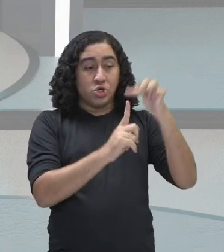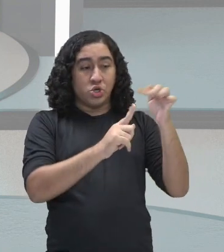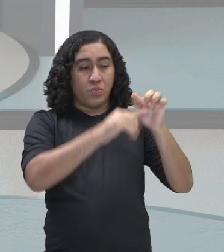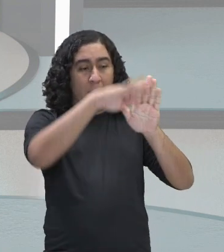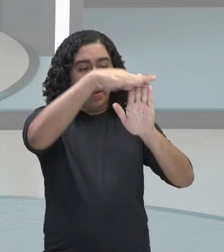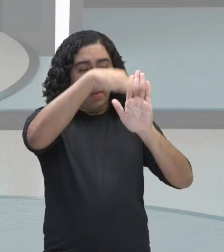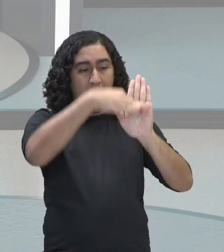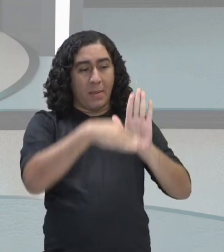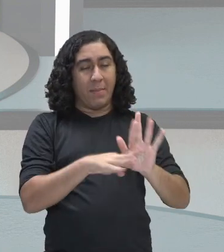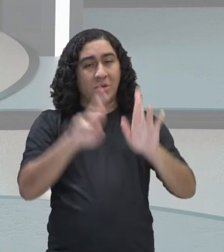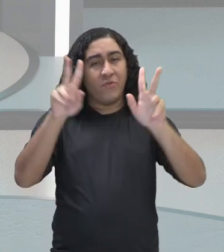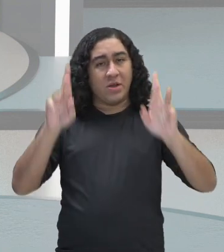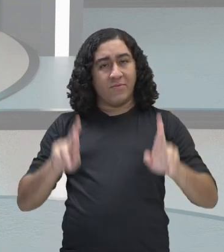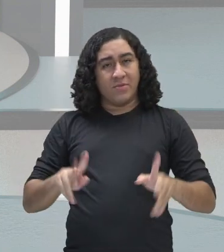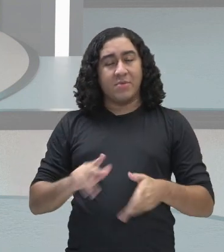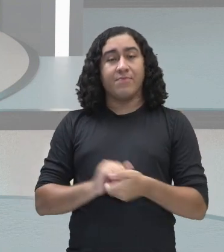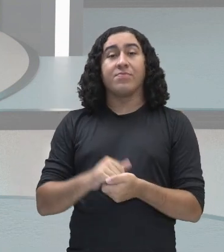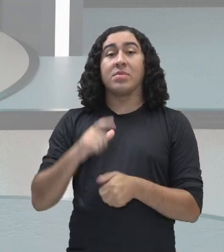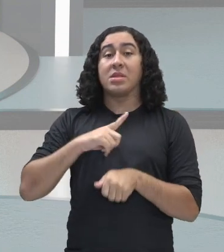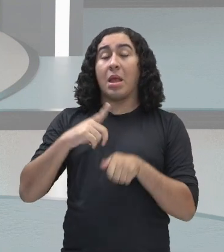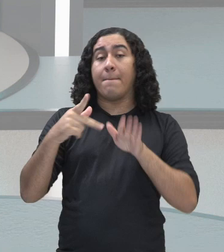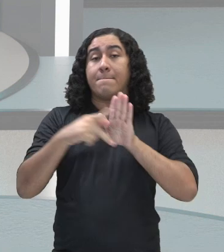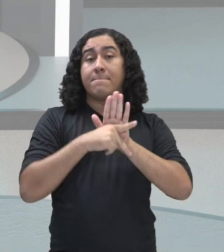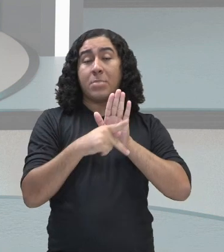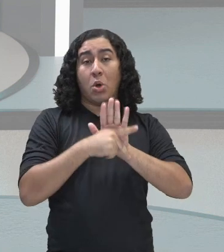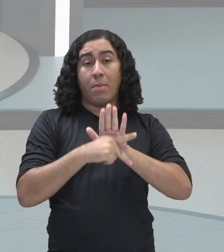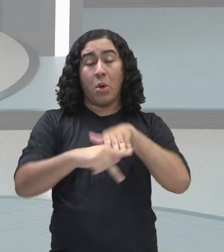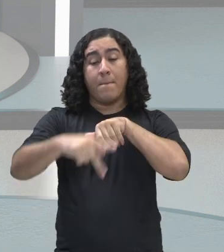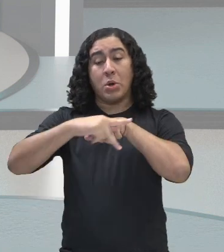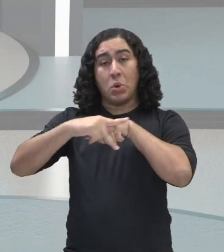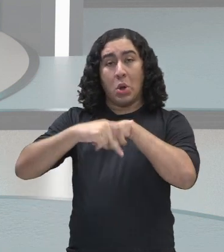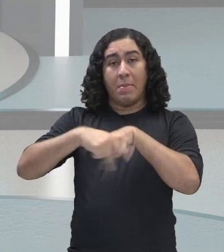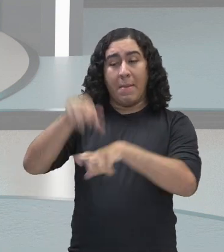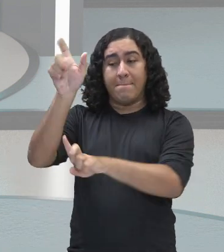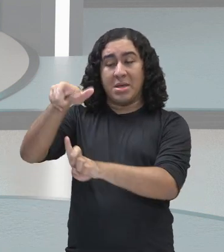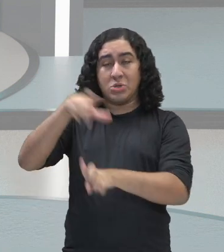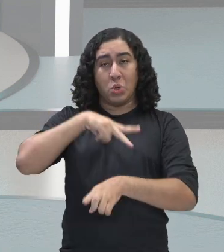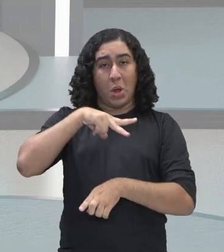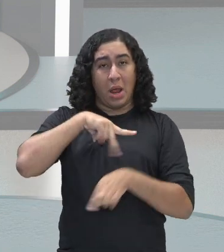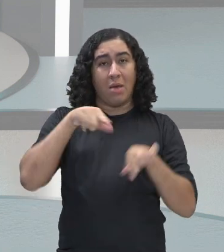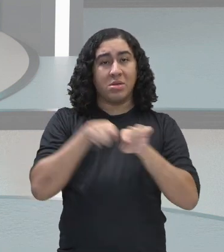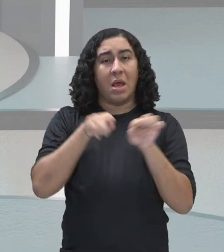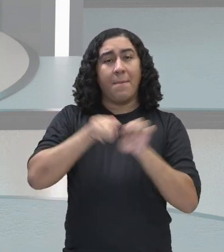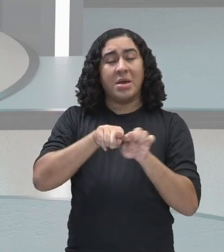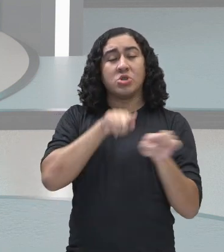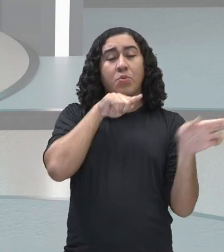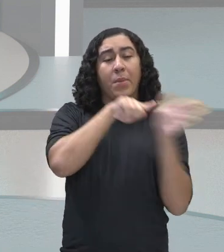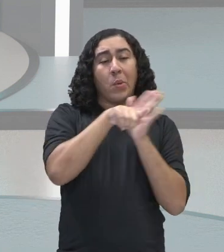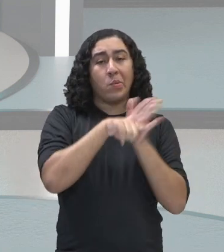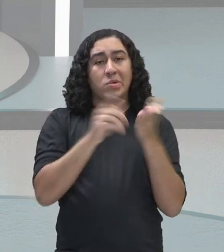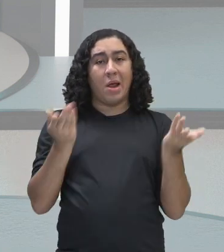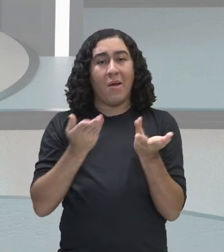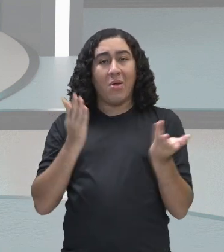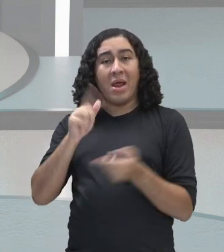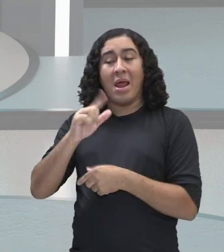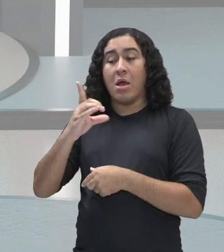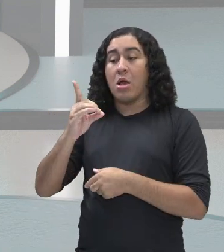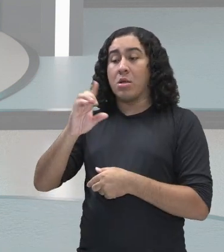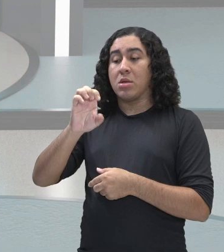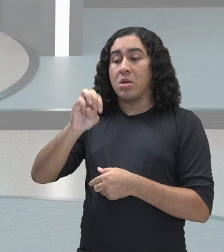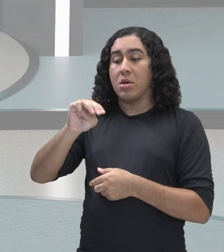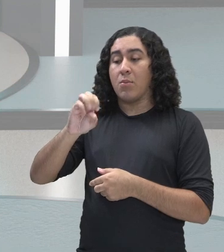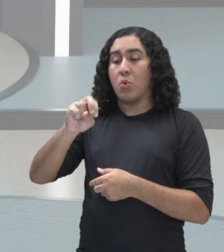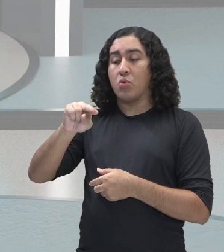né? Nós temos os pronomes pessoais, nós temos os pronomes interrogativos, e agora a gente vai ver os pronomes